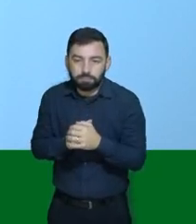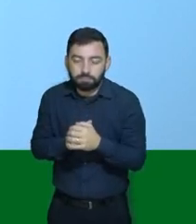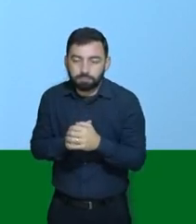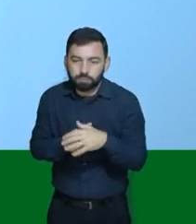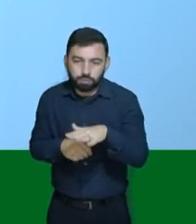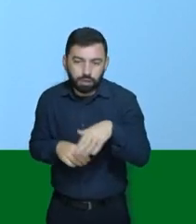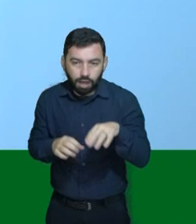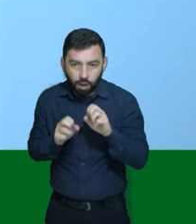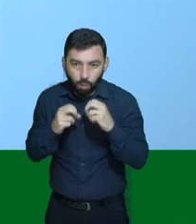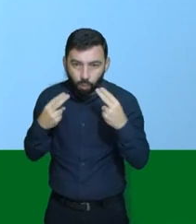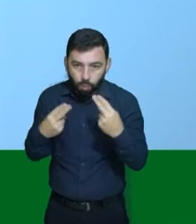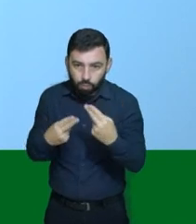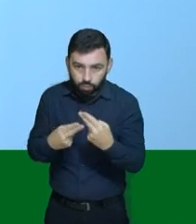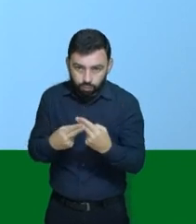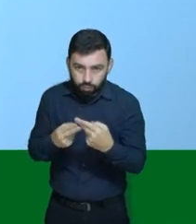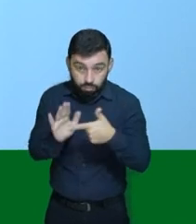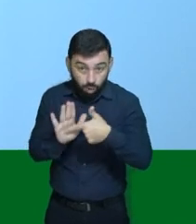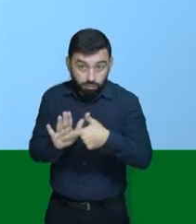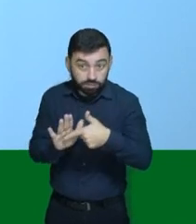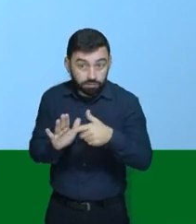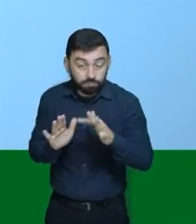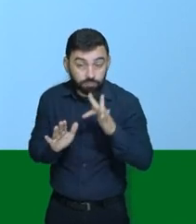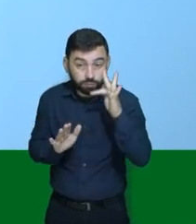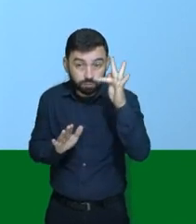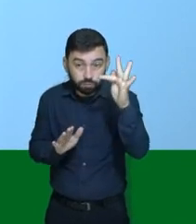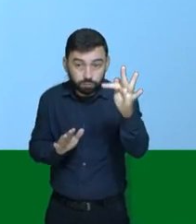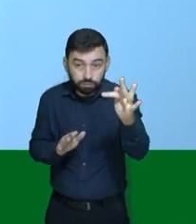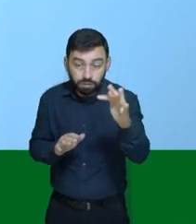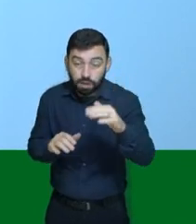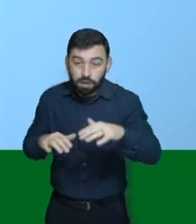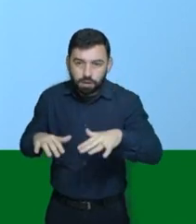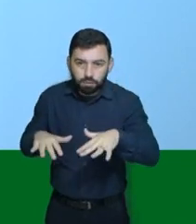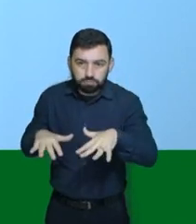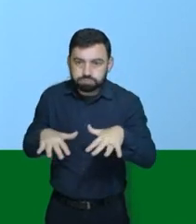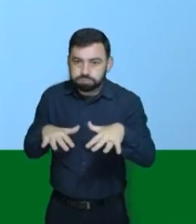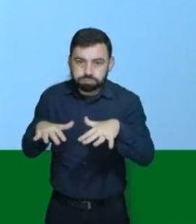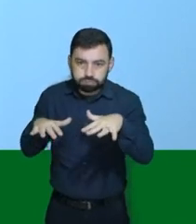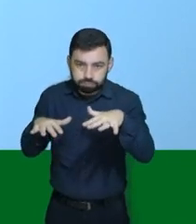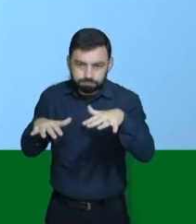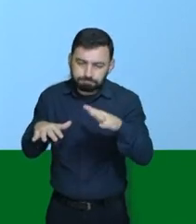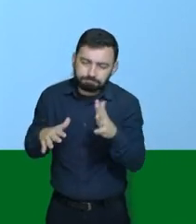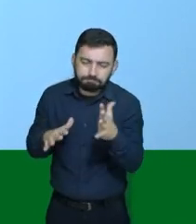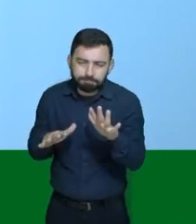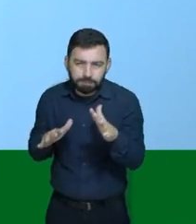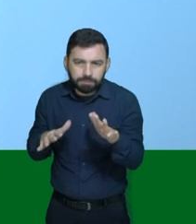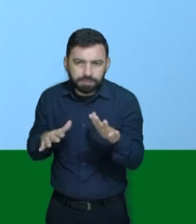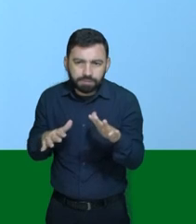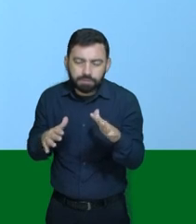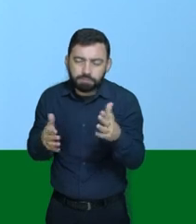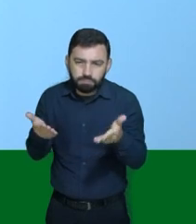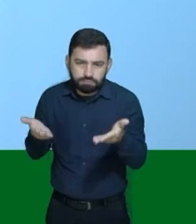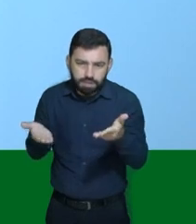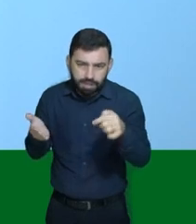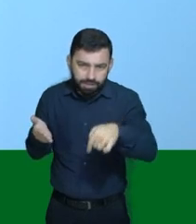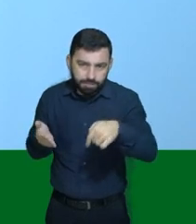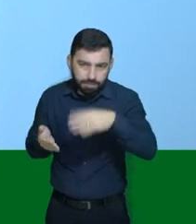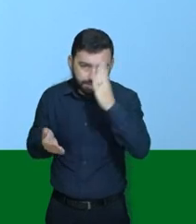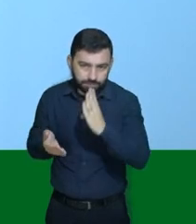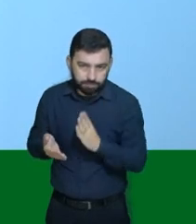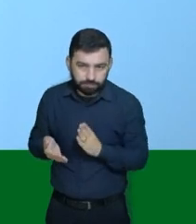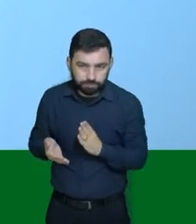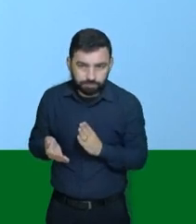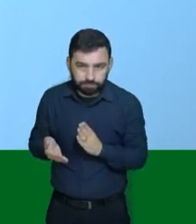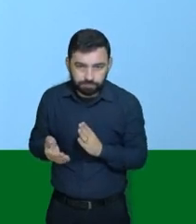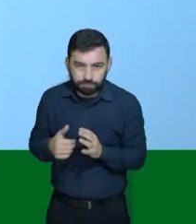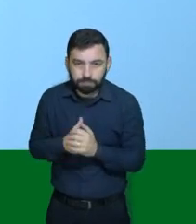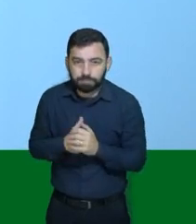da Nações Unidas, né? Isso aqui é uma previsão, mais ou menos, de aumento num cenário moderado, né? Para a costa do Brasil, né? E